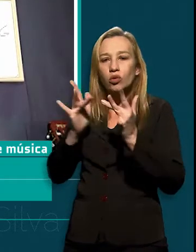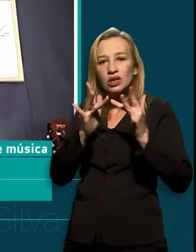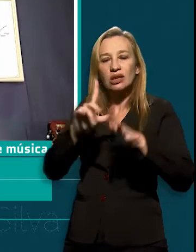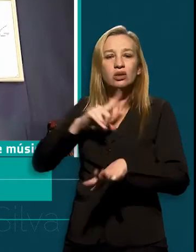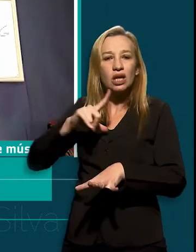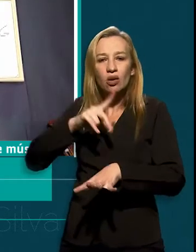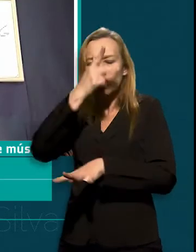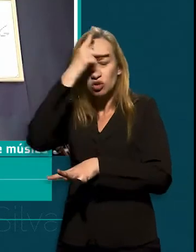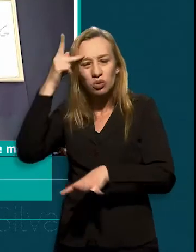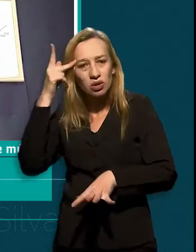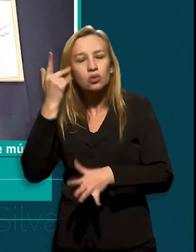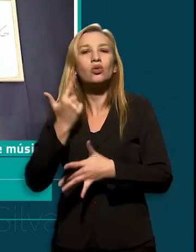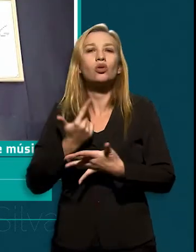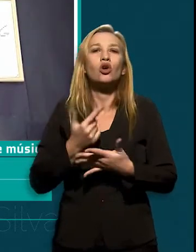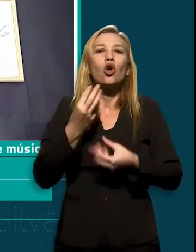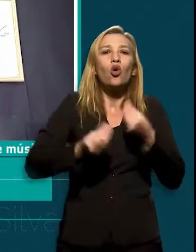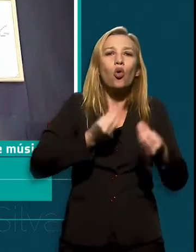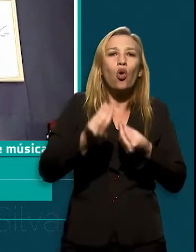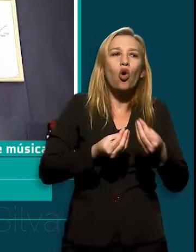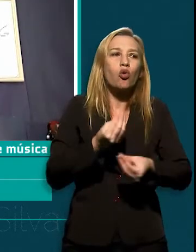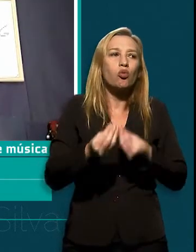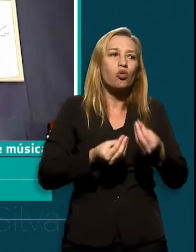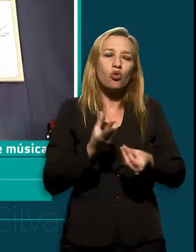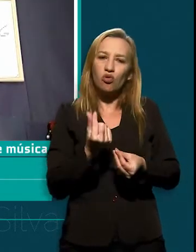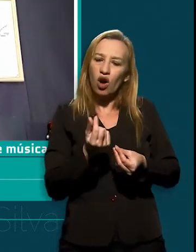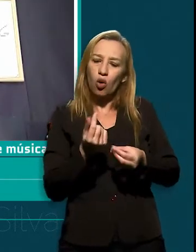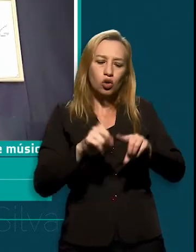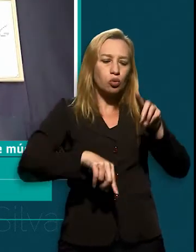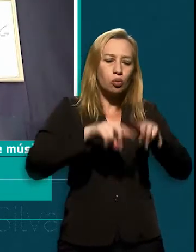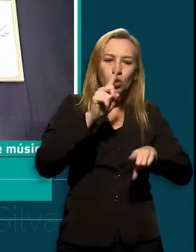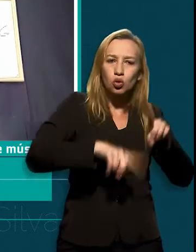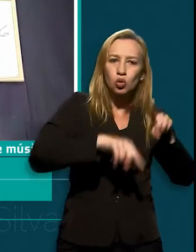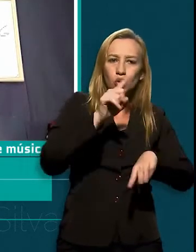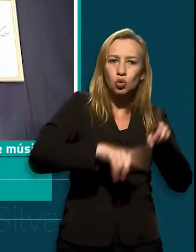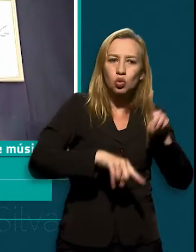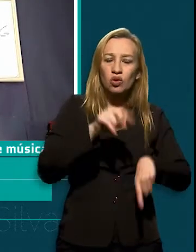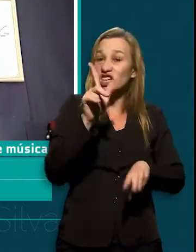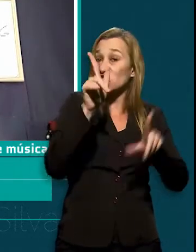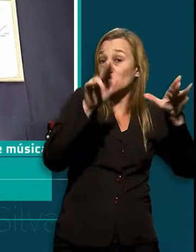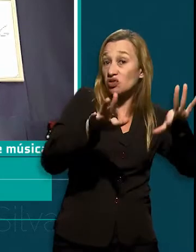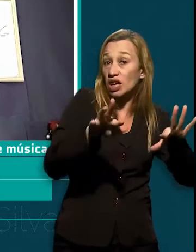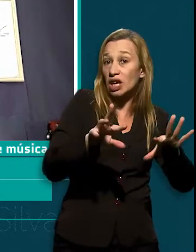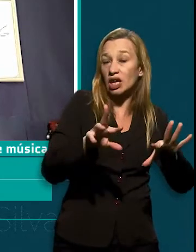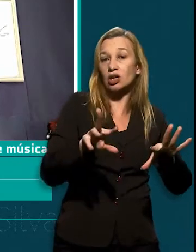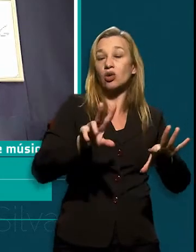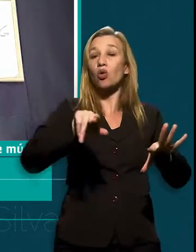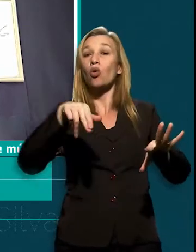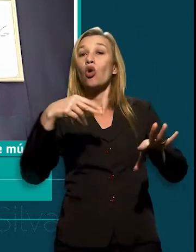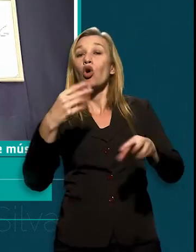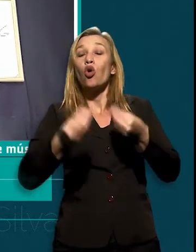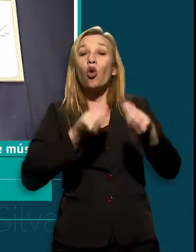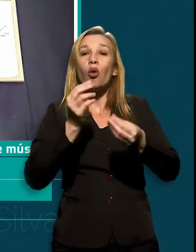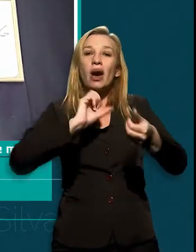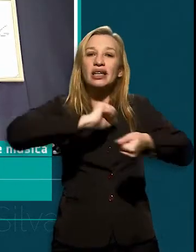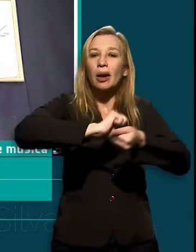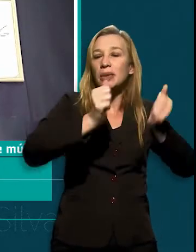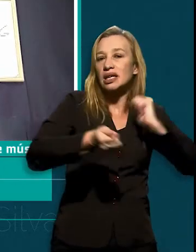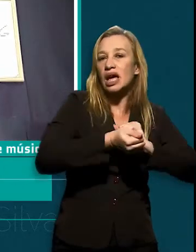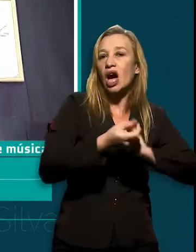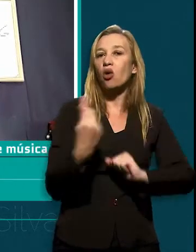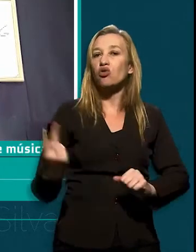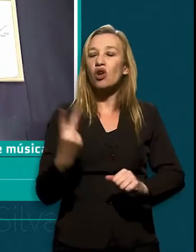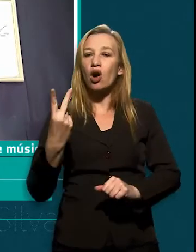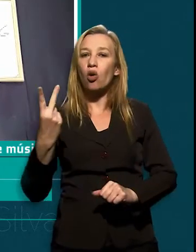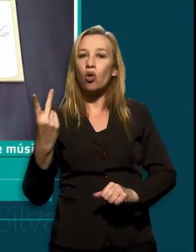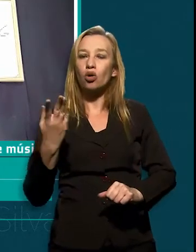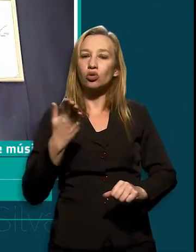como agregar valor, como o preço já não vai ser mais o mesmo, então como agregar valor no meu preço. Então